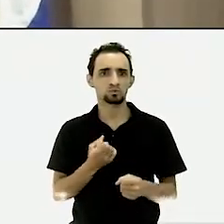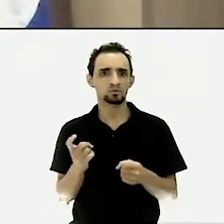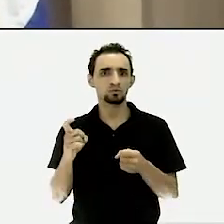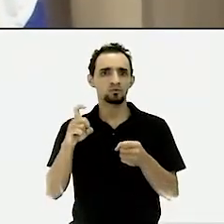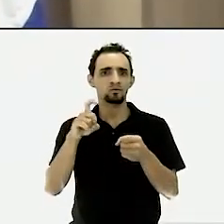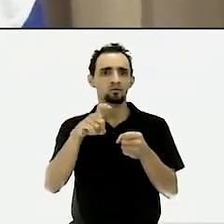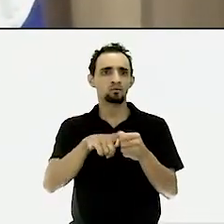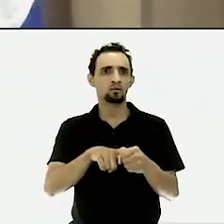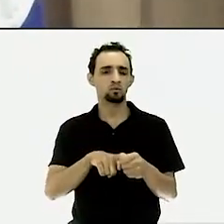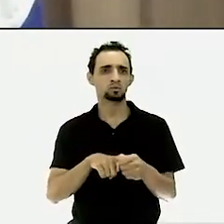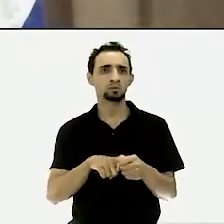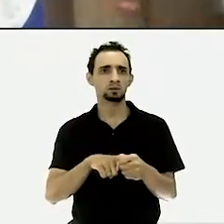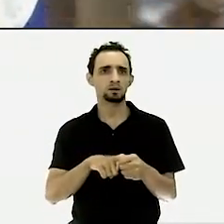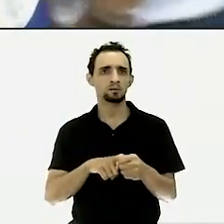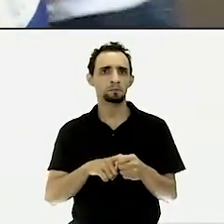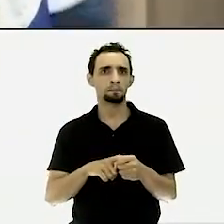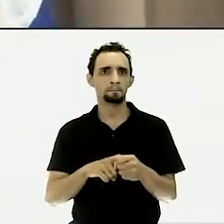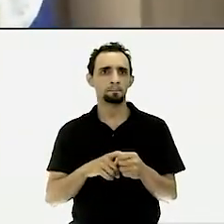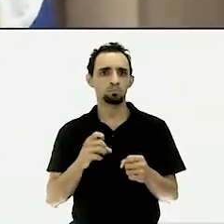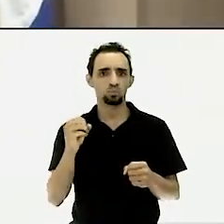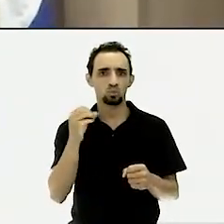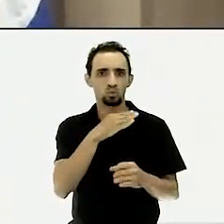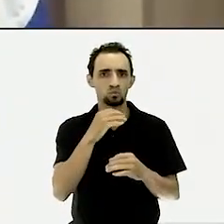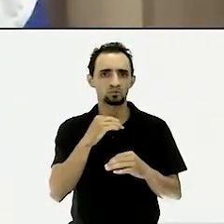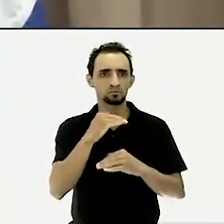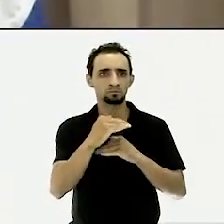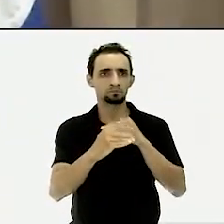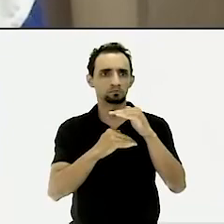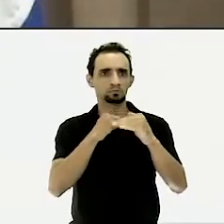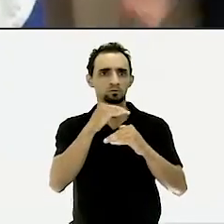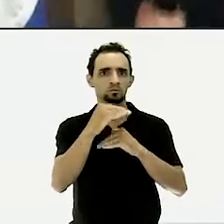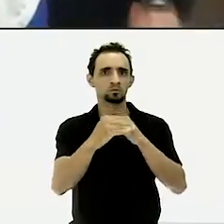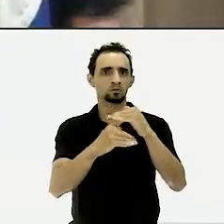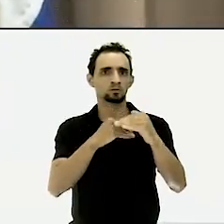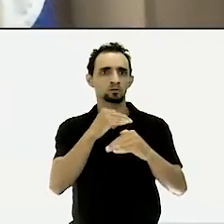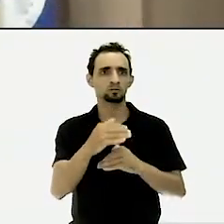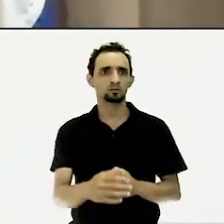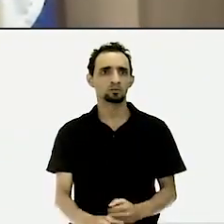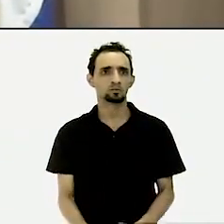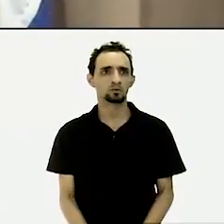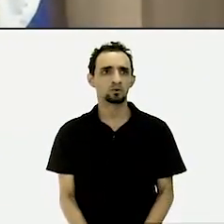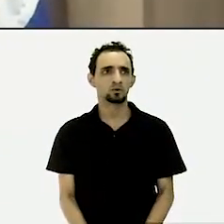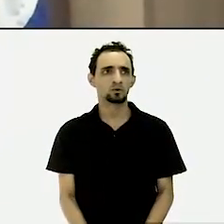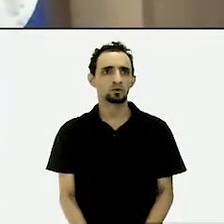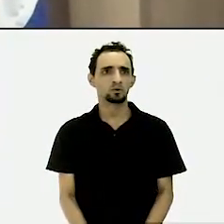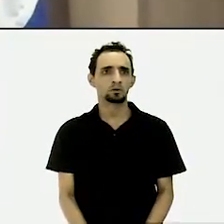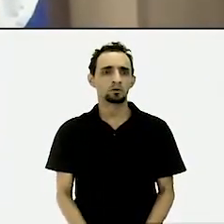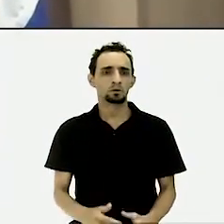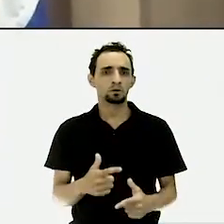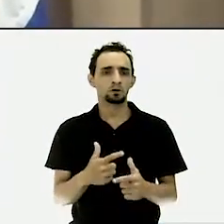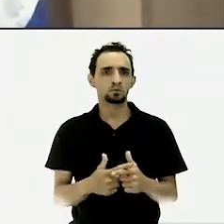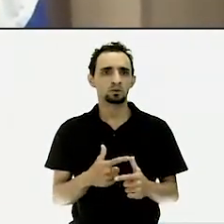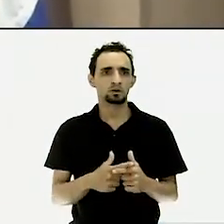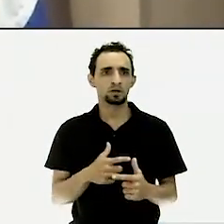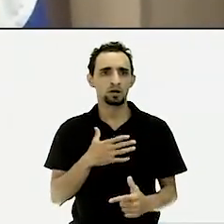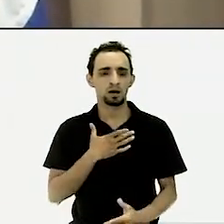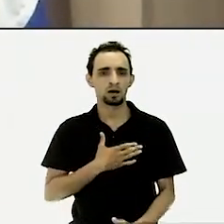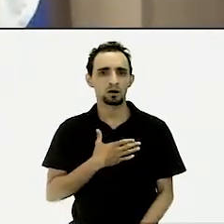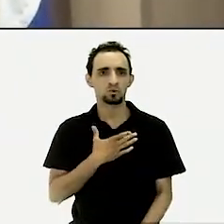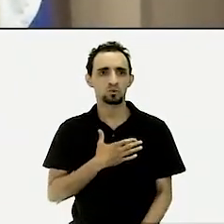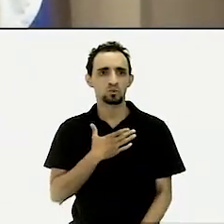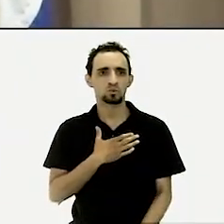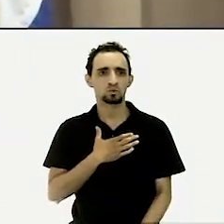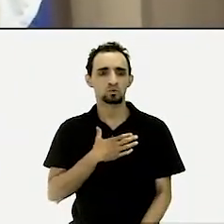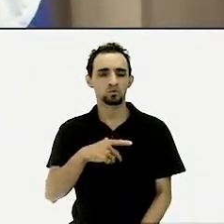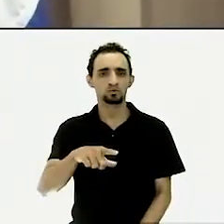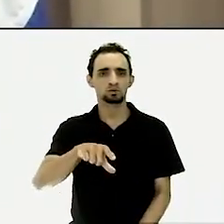índices maravilhosos do início dos anos 2000, quando agudos foi a 35ª cidade para melhor